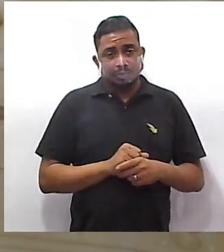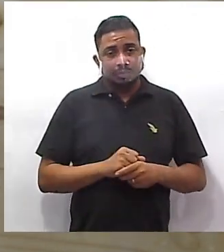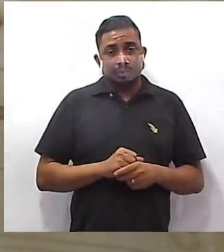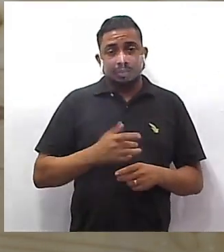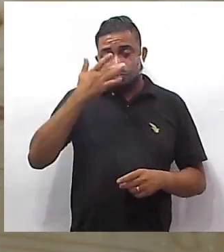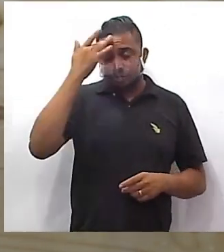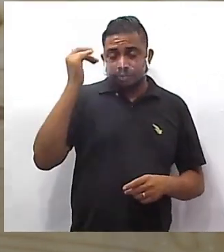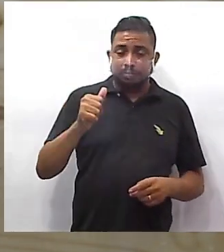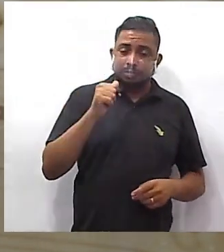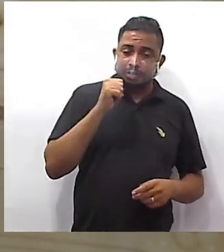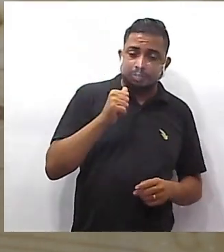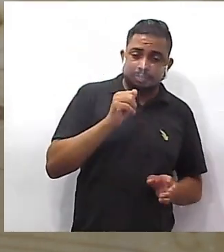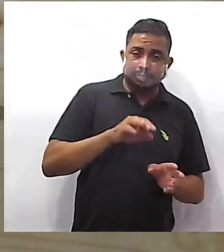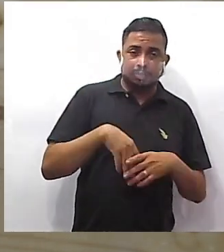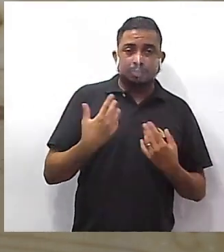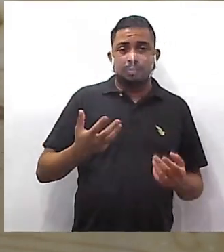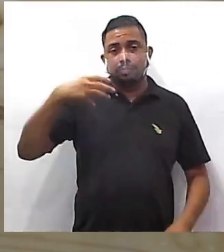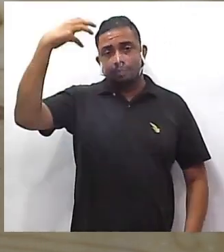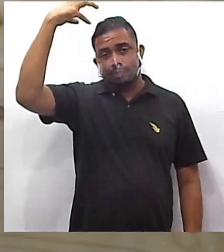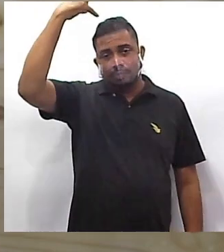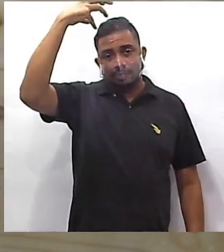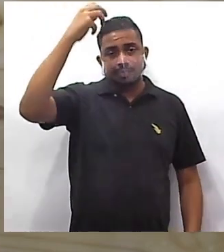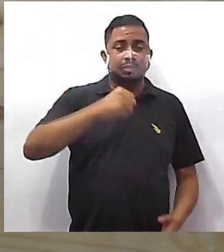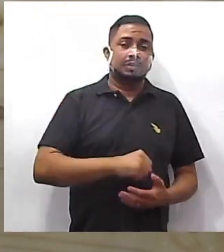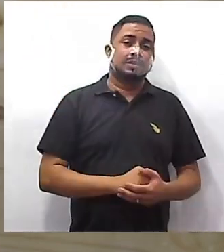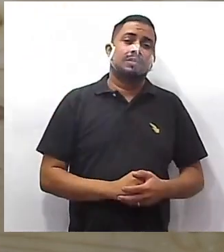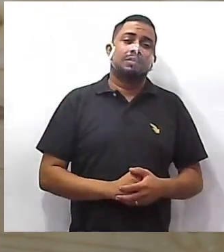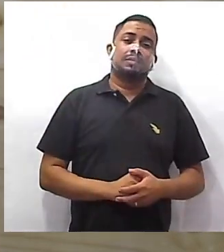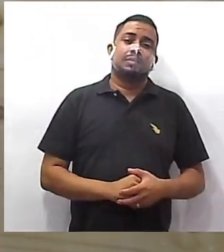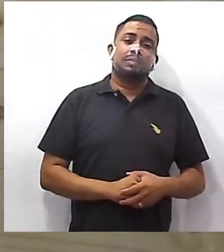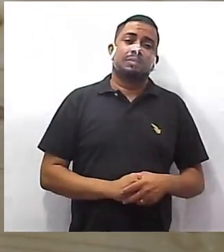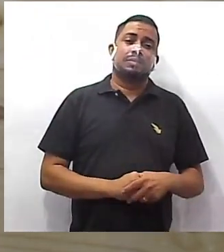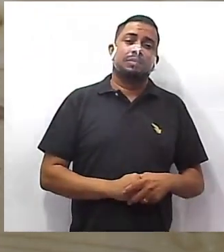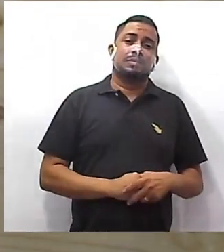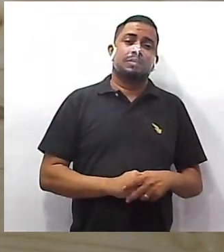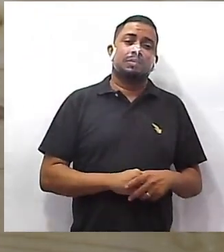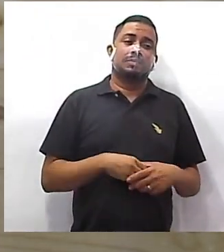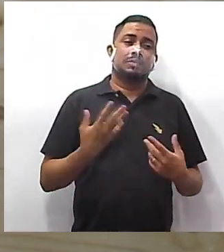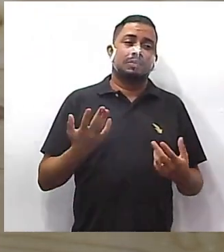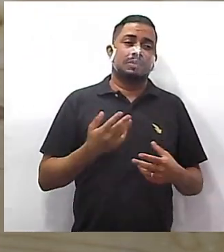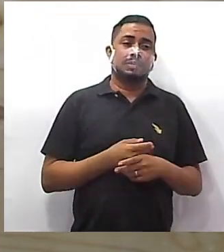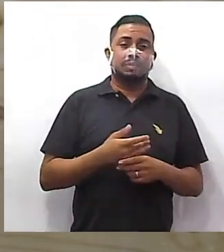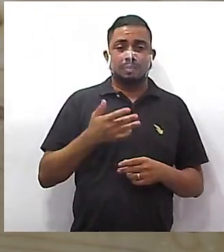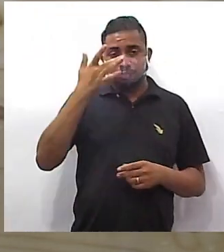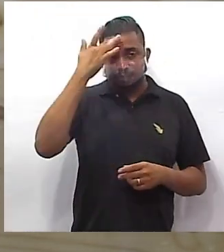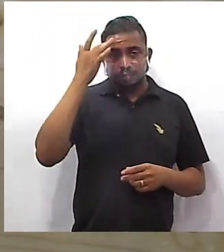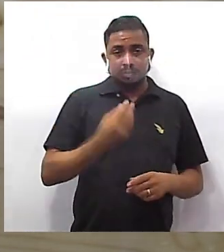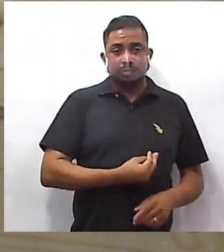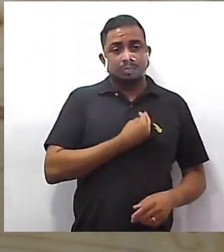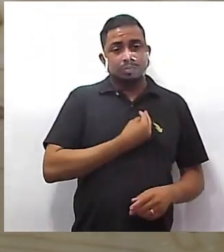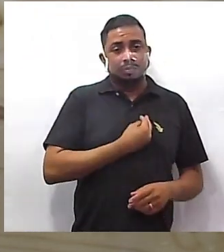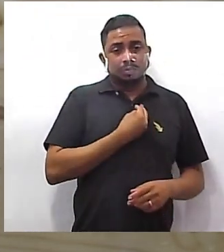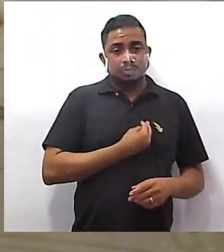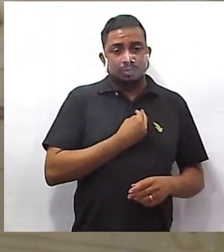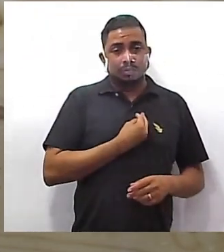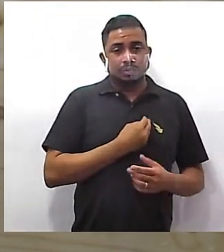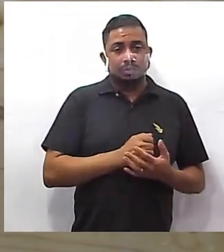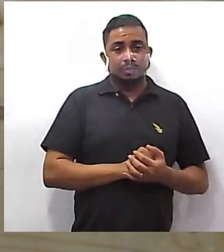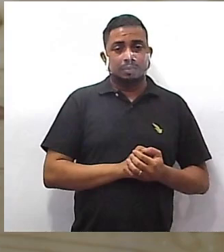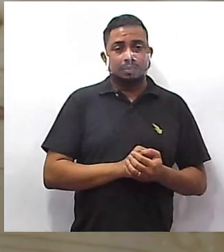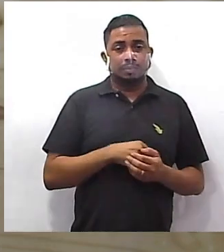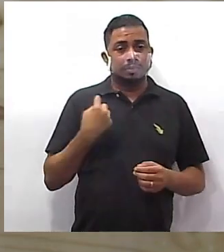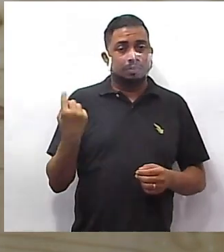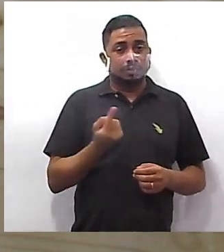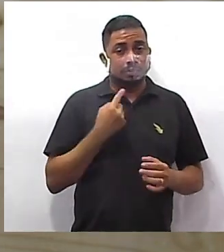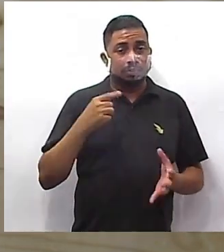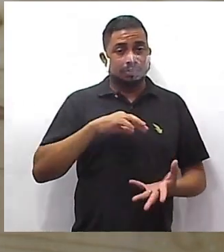bebe ou toma banho. Gente, para um ser vivo praticamente sobreviver no nosso